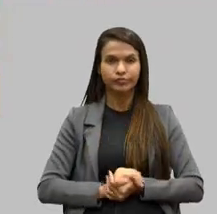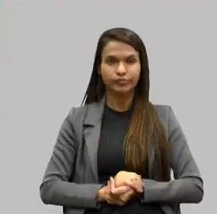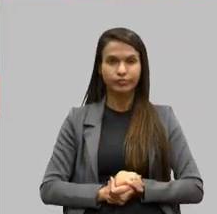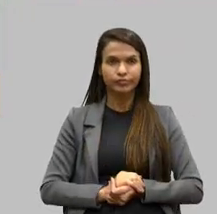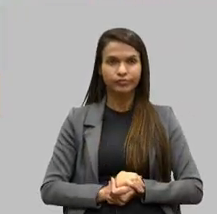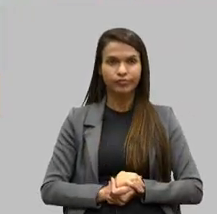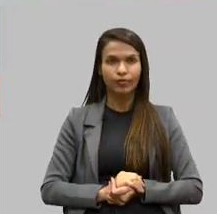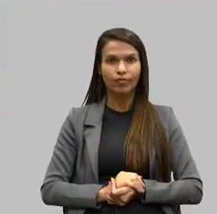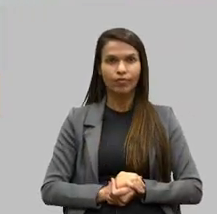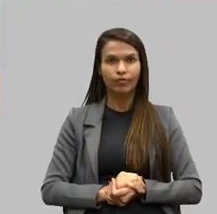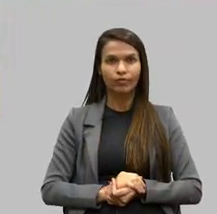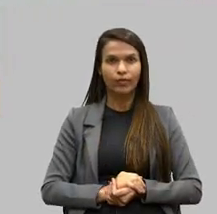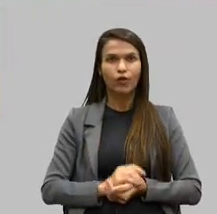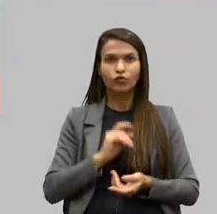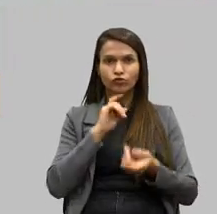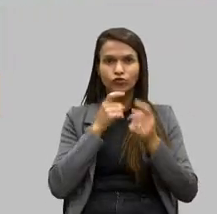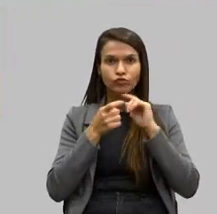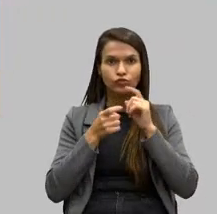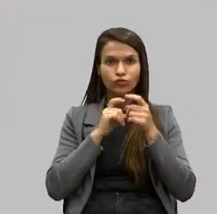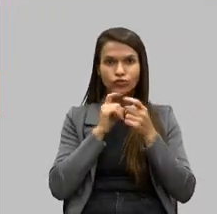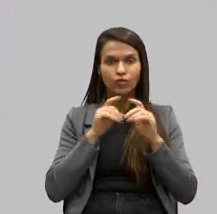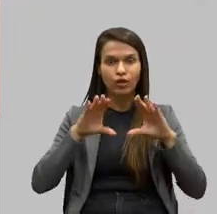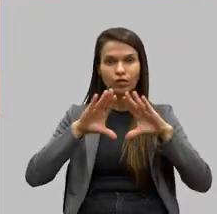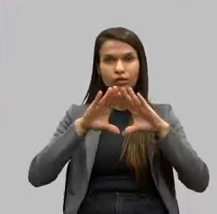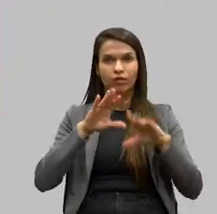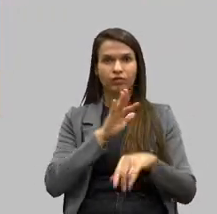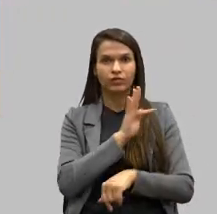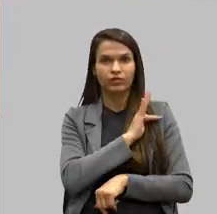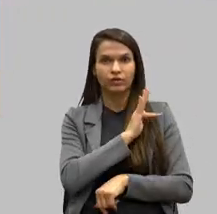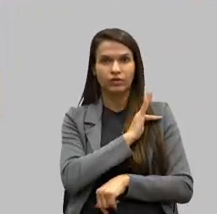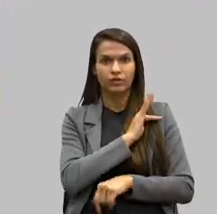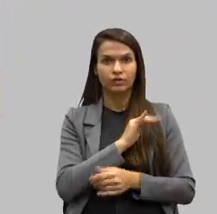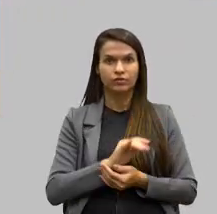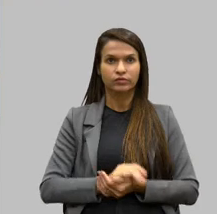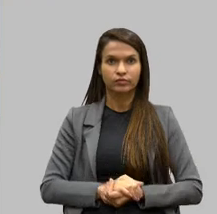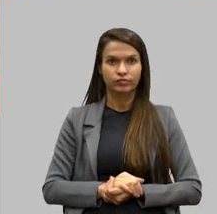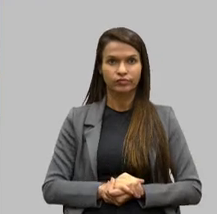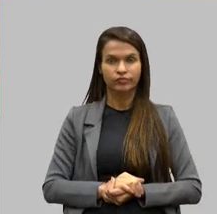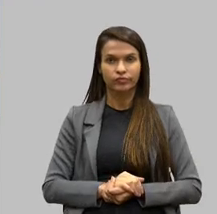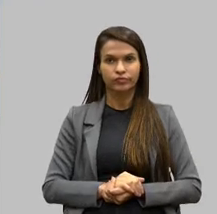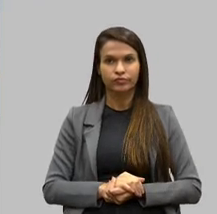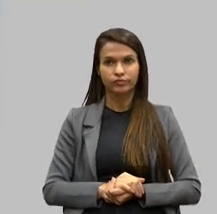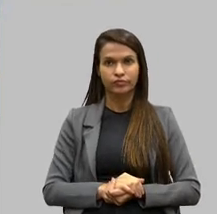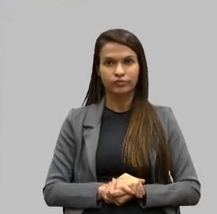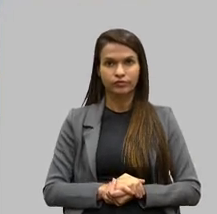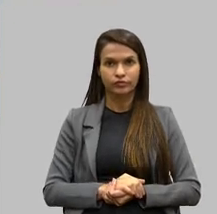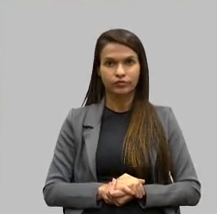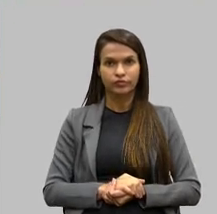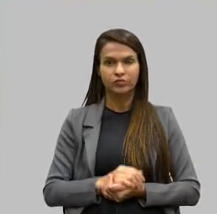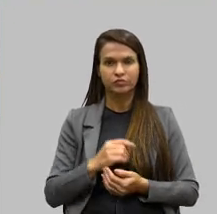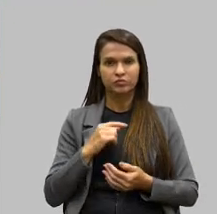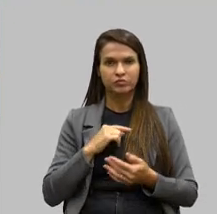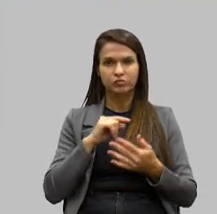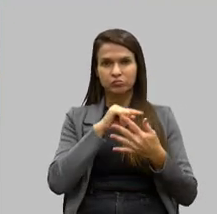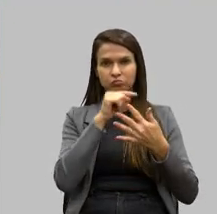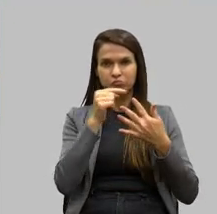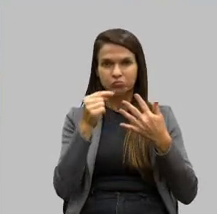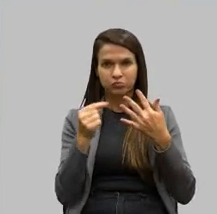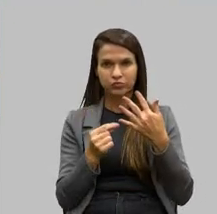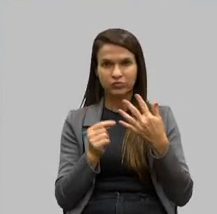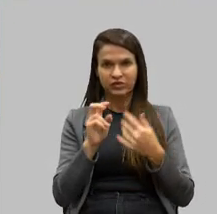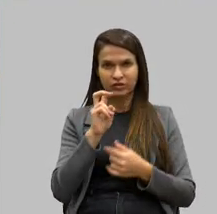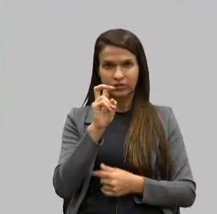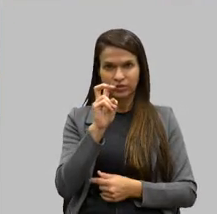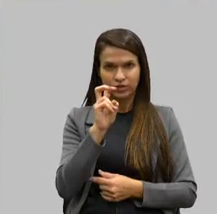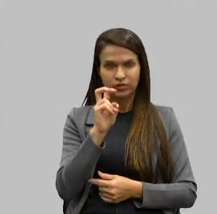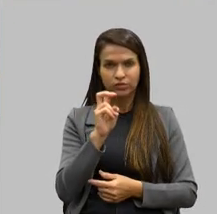questionamentos desse Assembleia Fiscaliza. Secretário, acho que eu tenho cinco ou seis pontos para tratar,